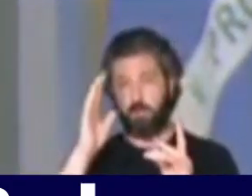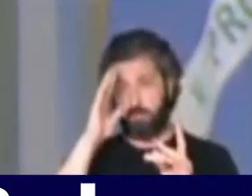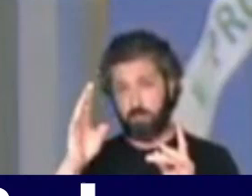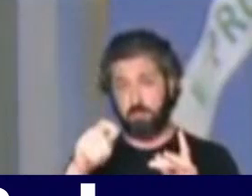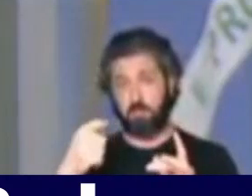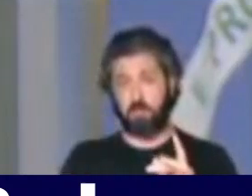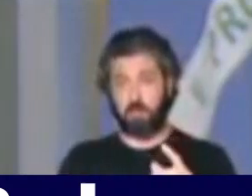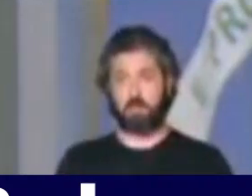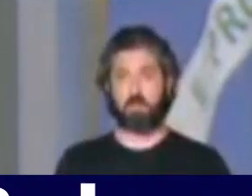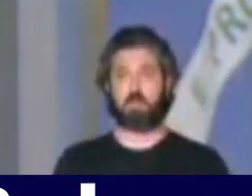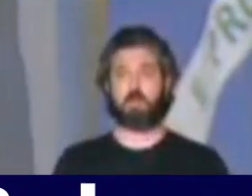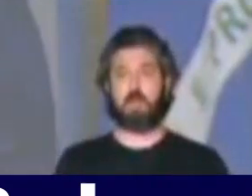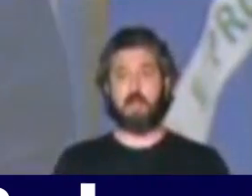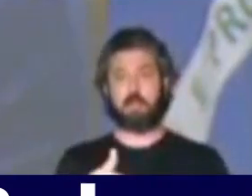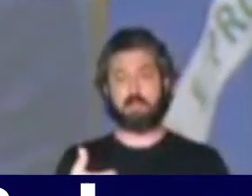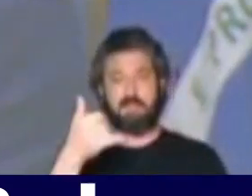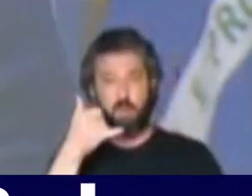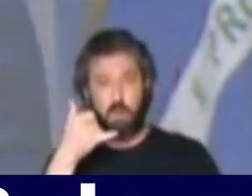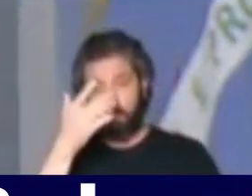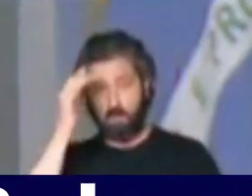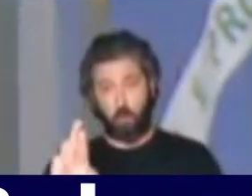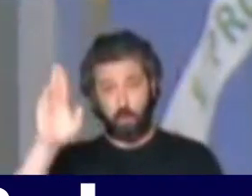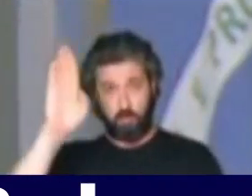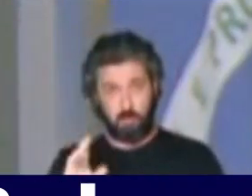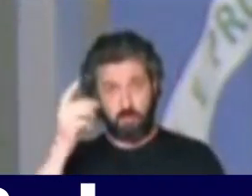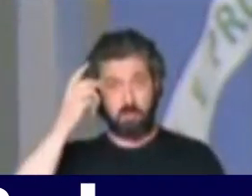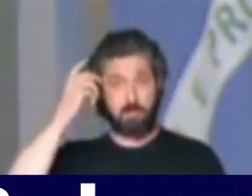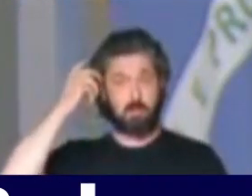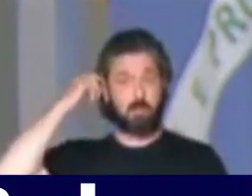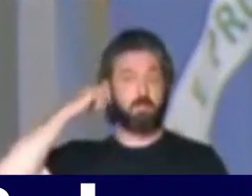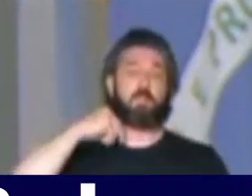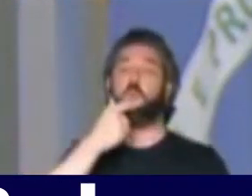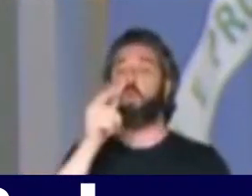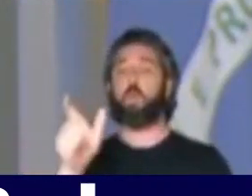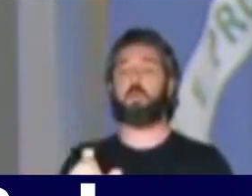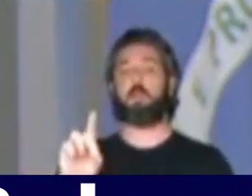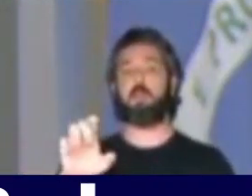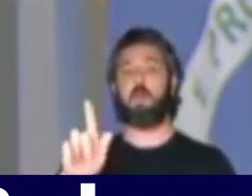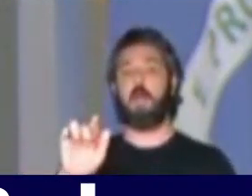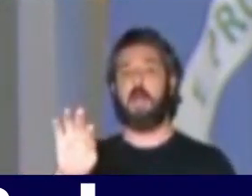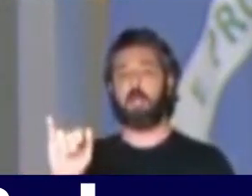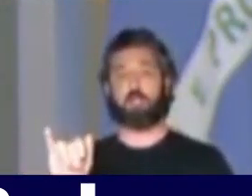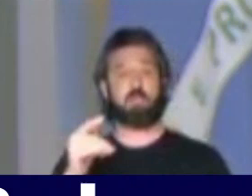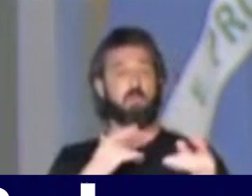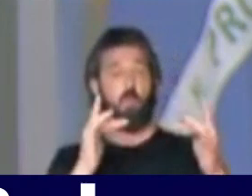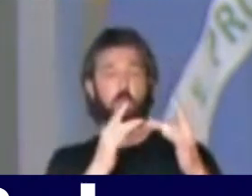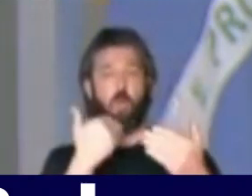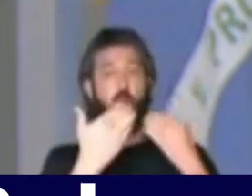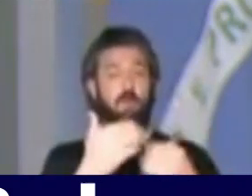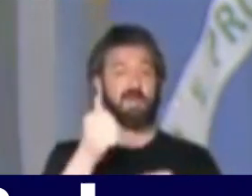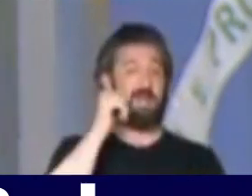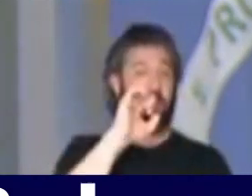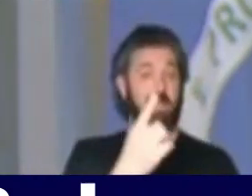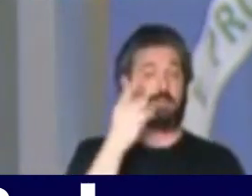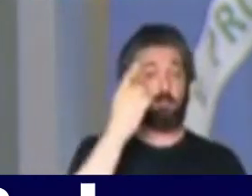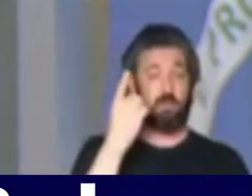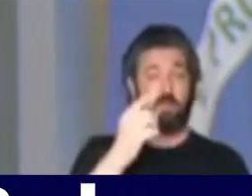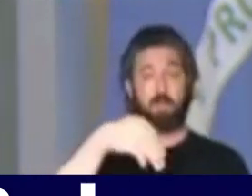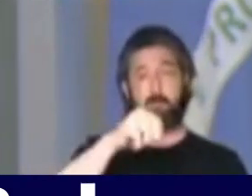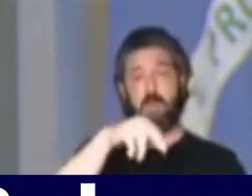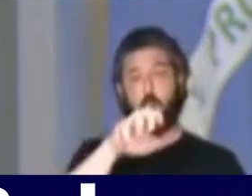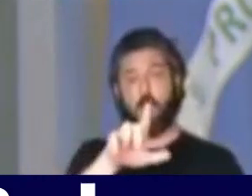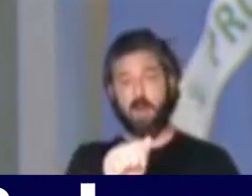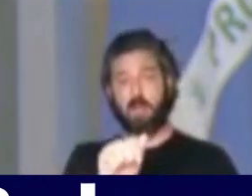principal suspeito de acessar os celulares de autoridades do país, Walter Delgatti Neto, com a ex-deputada Manuela Dávila, do PCdoB do Rio Grande do